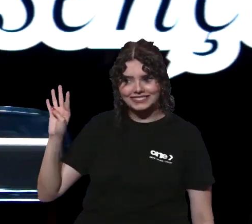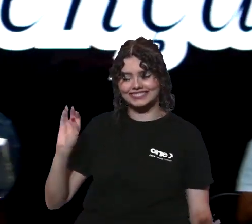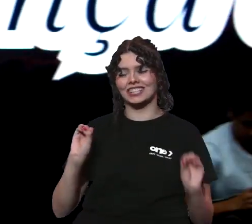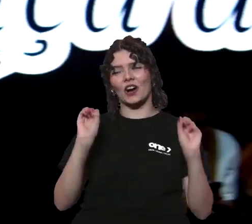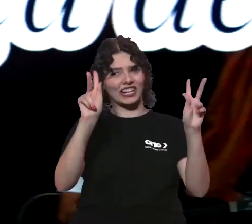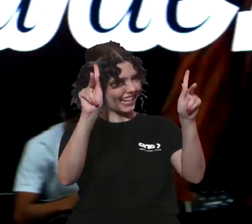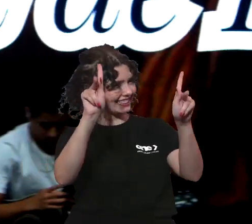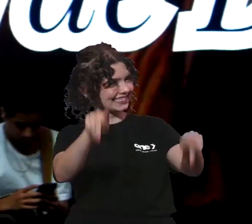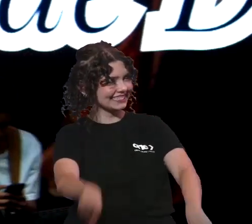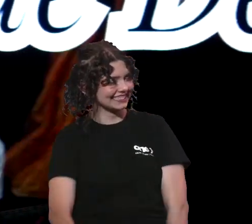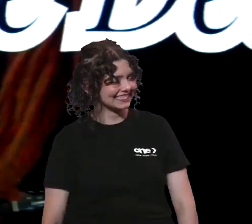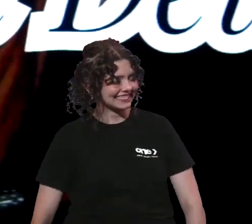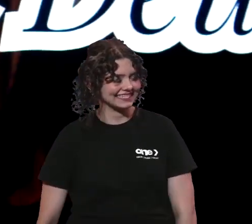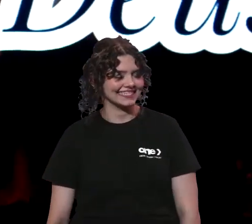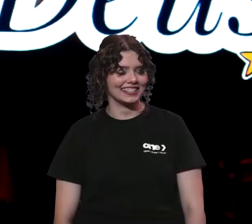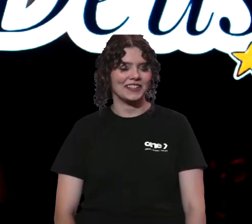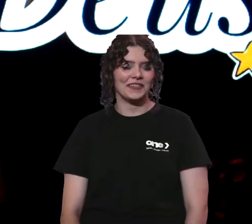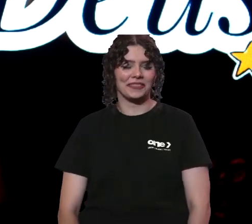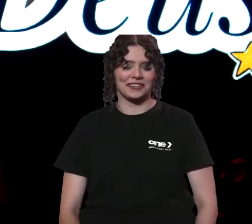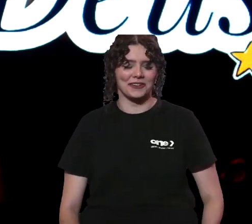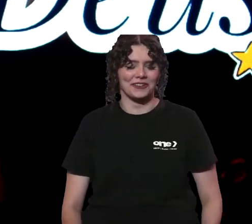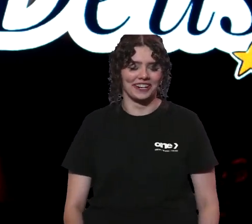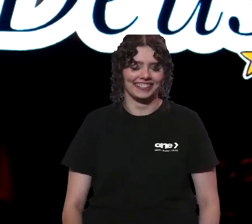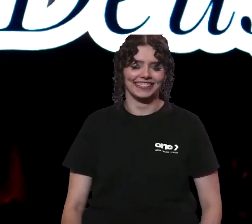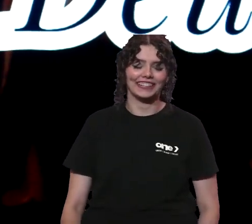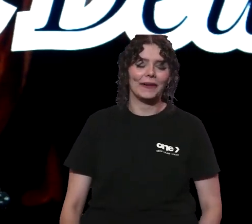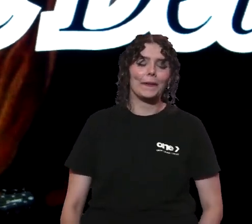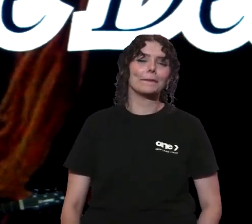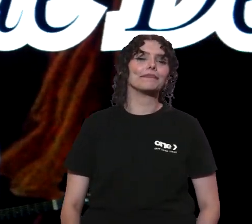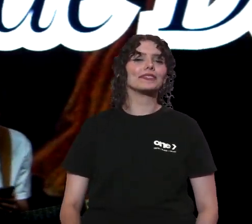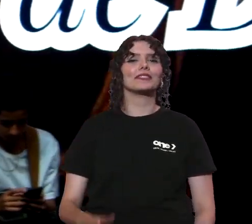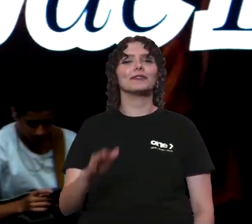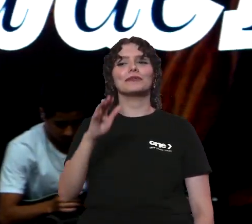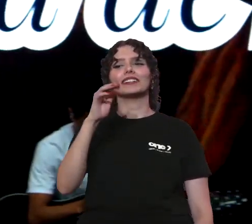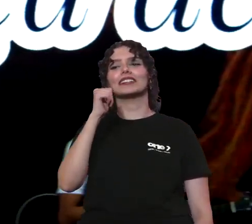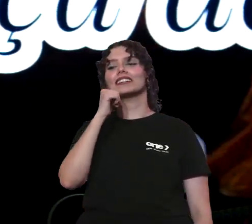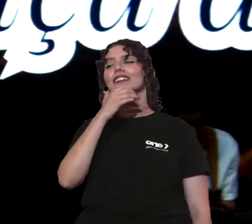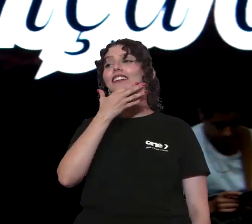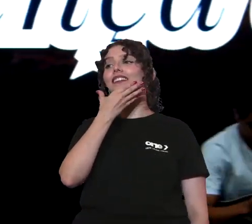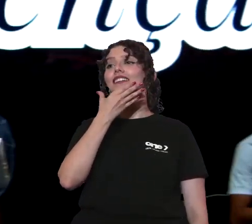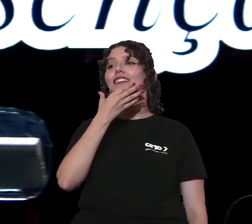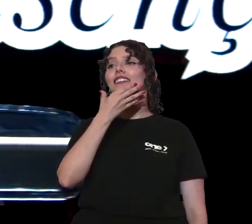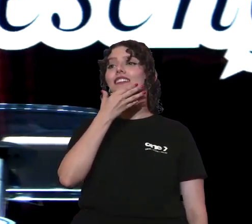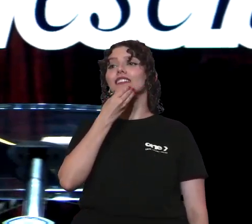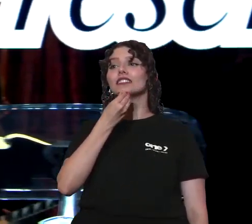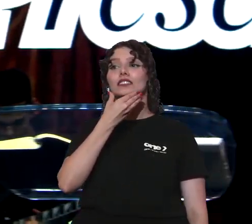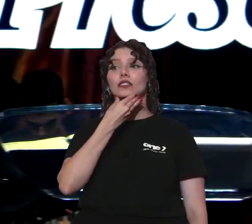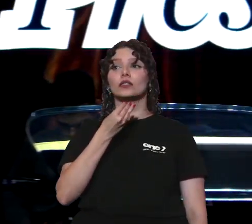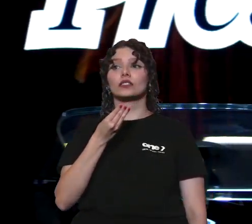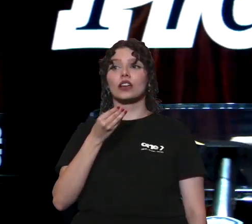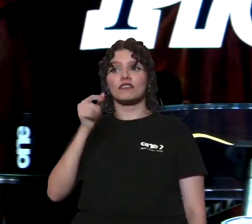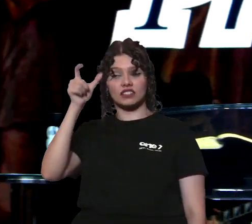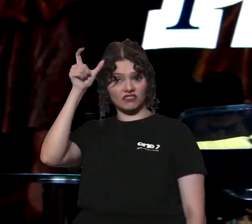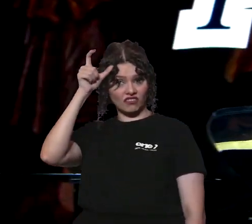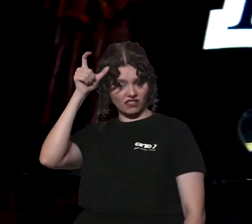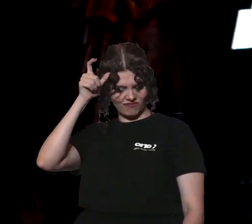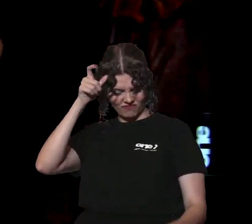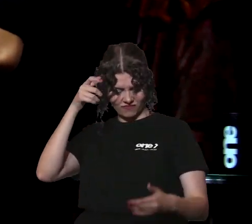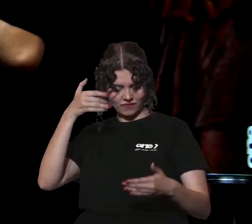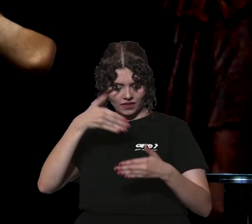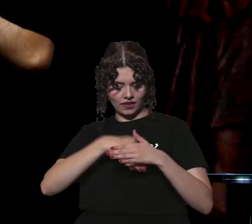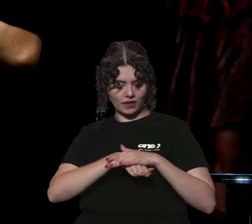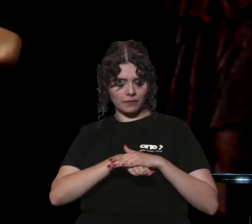Beleza? O menino ficou endemoniado aqui. E aí nós levamos ele para uma sala, para ele não